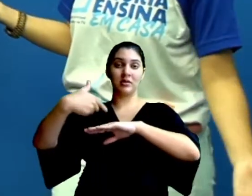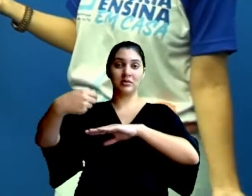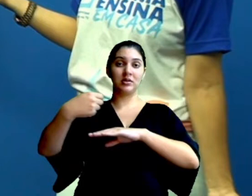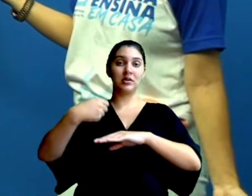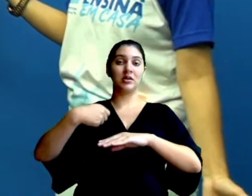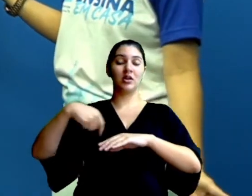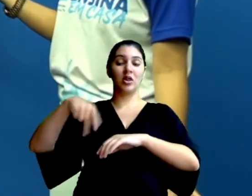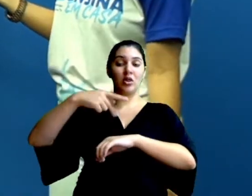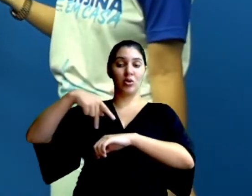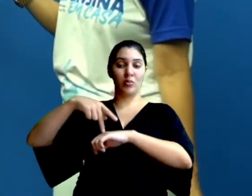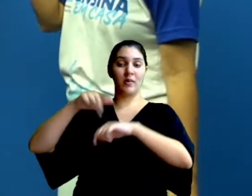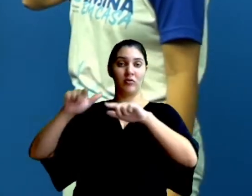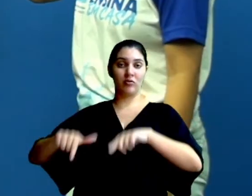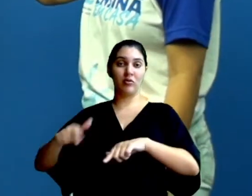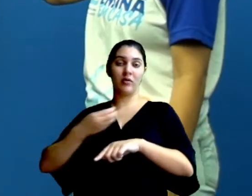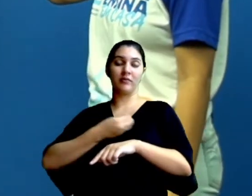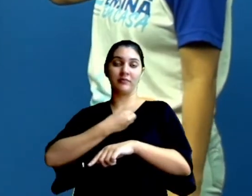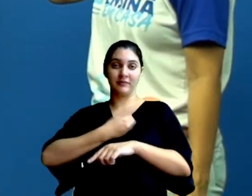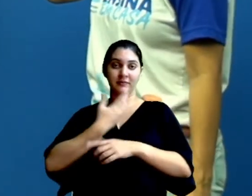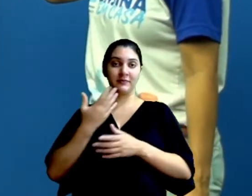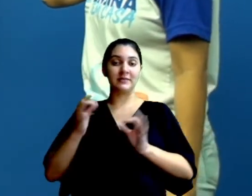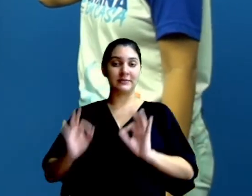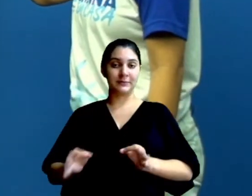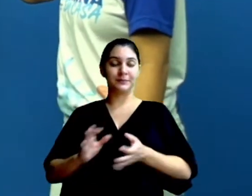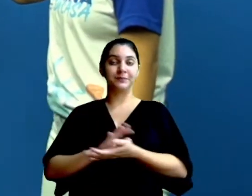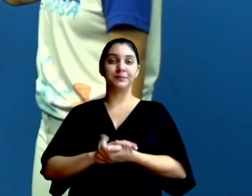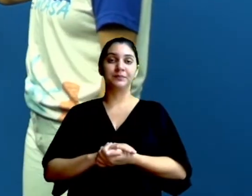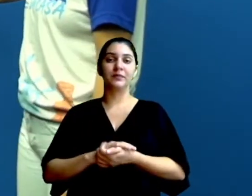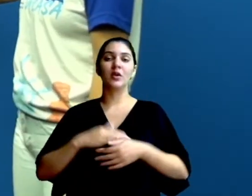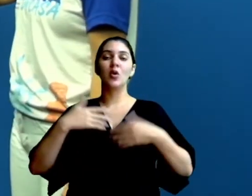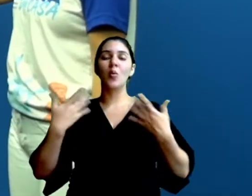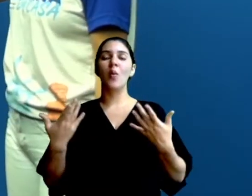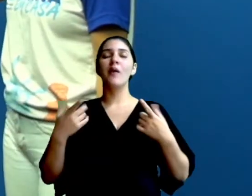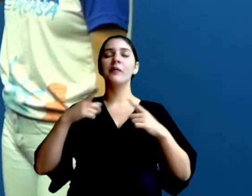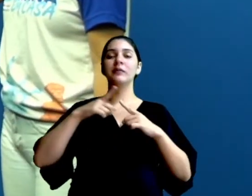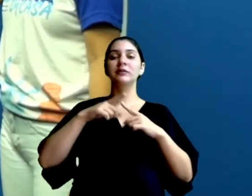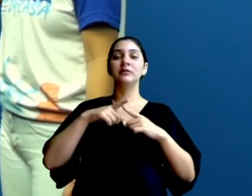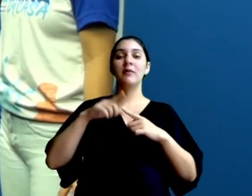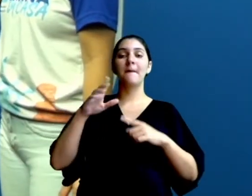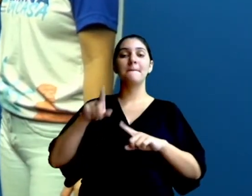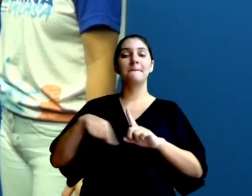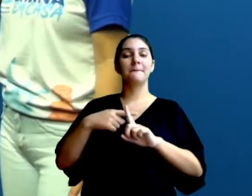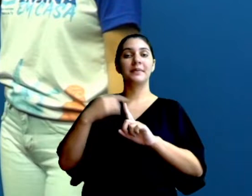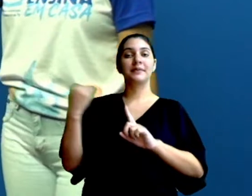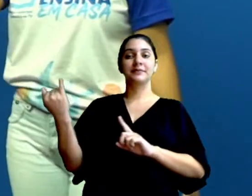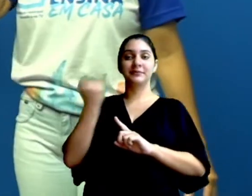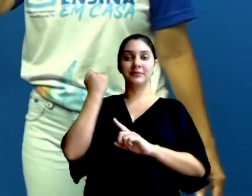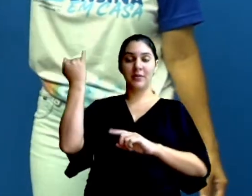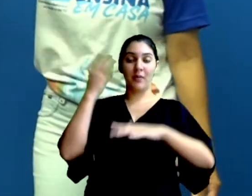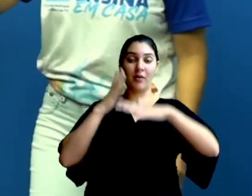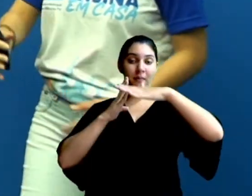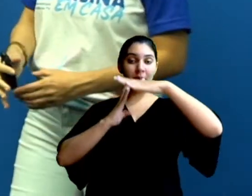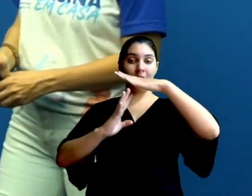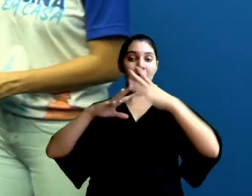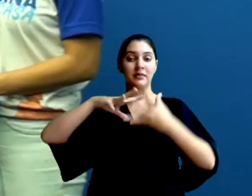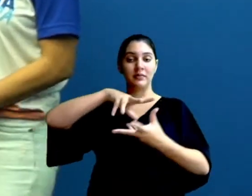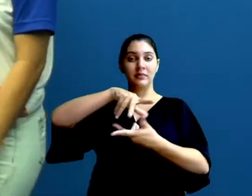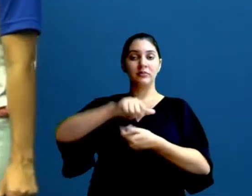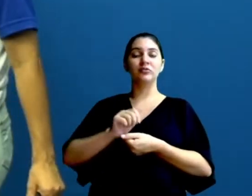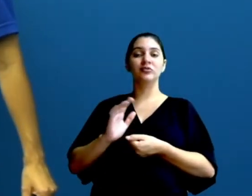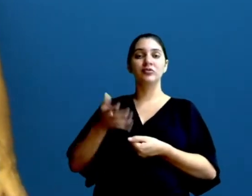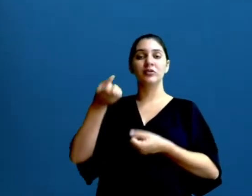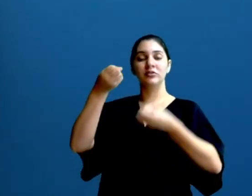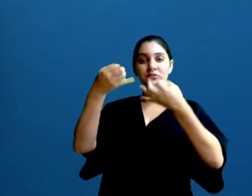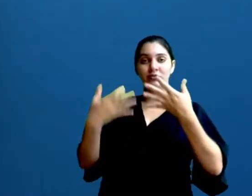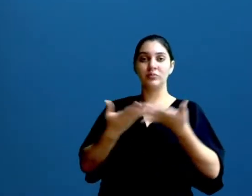seu local de origem. Então, quais períodos foram mais importantes para a migração mundial? Aí, como eu